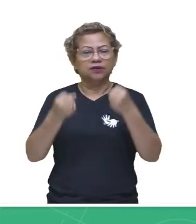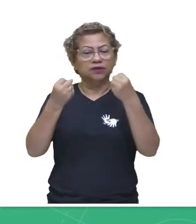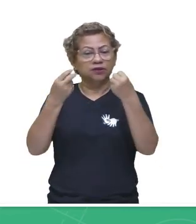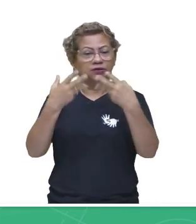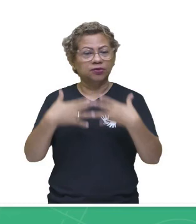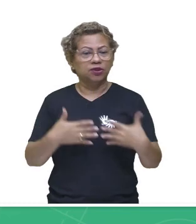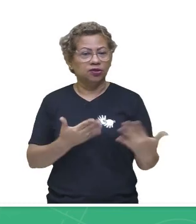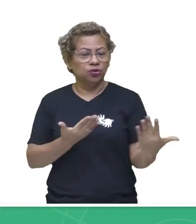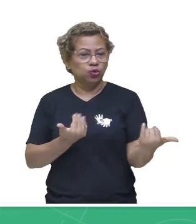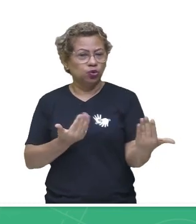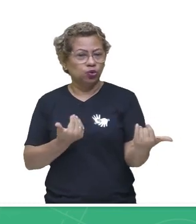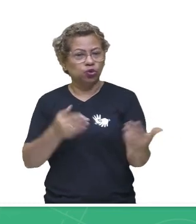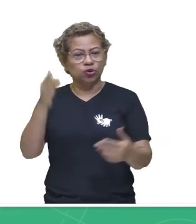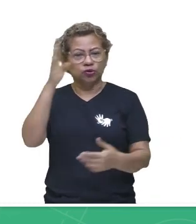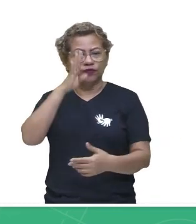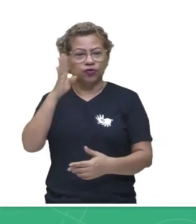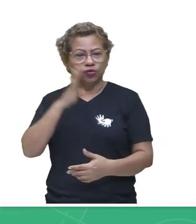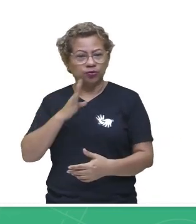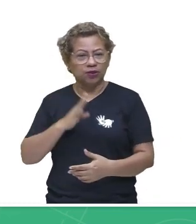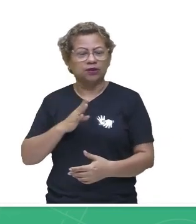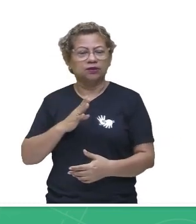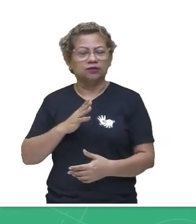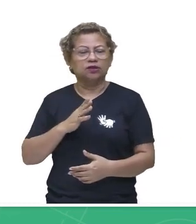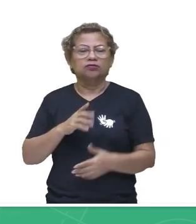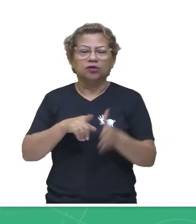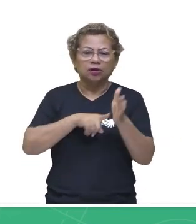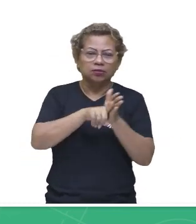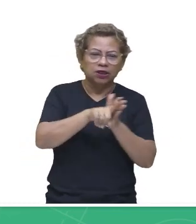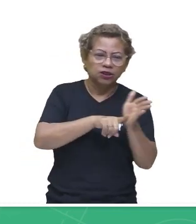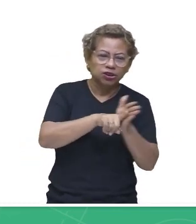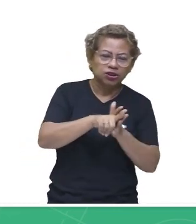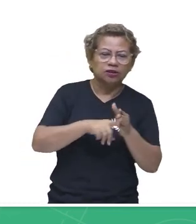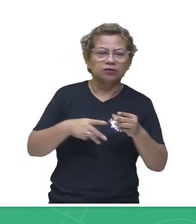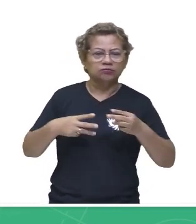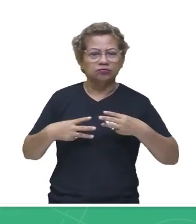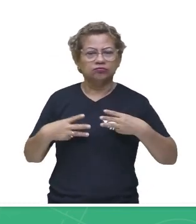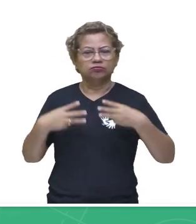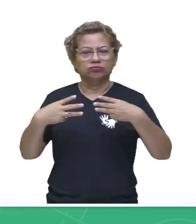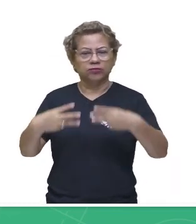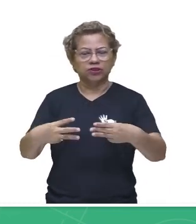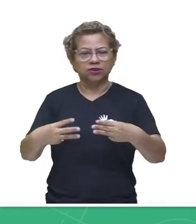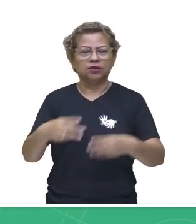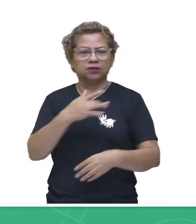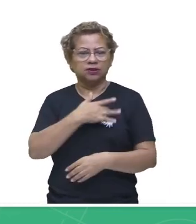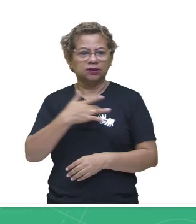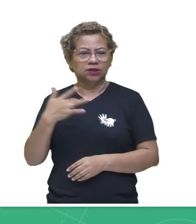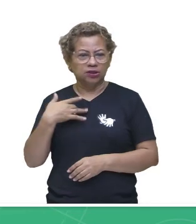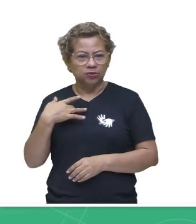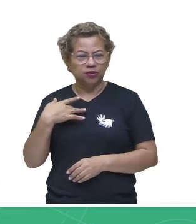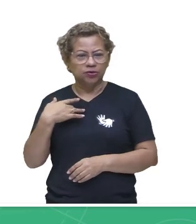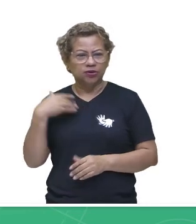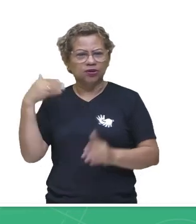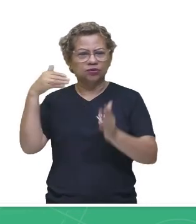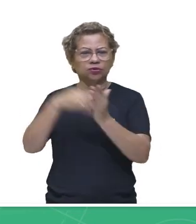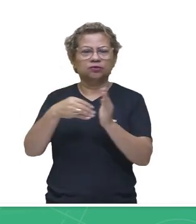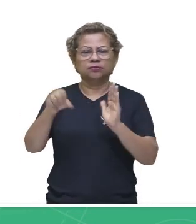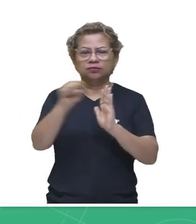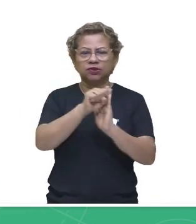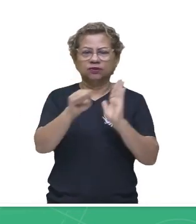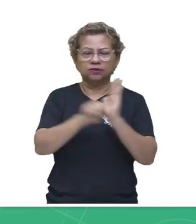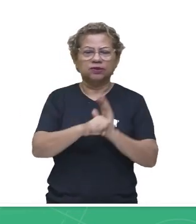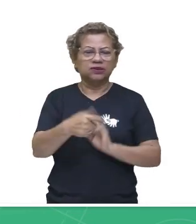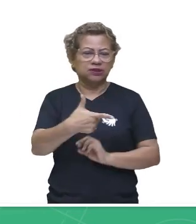da juventude brasileira com dados do Ministério da Saúde para a última década do século XX,